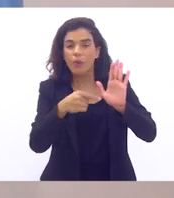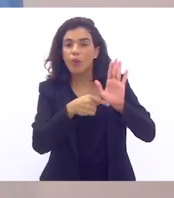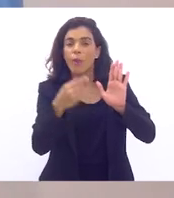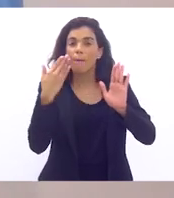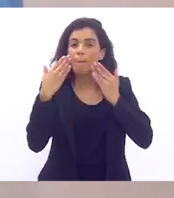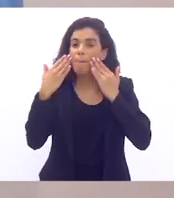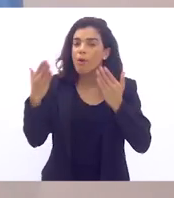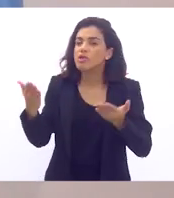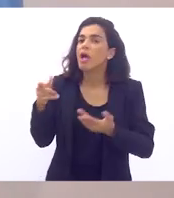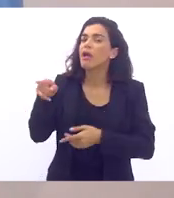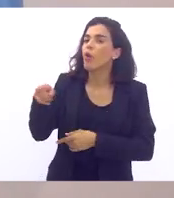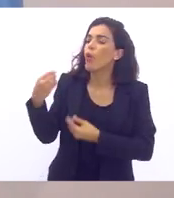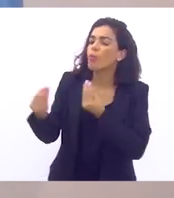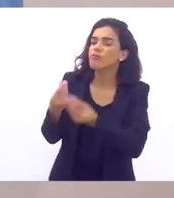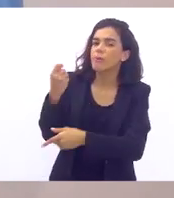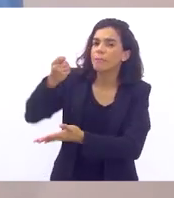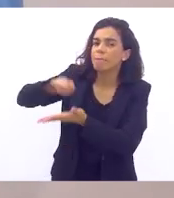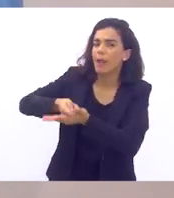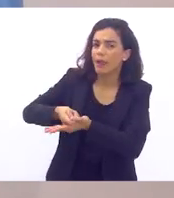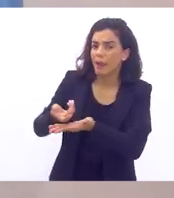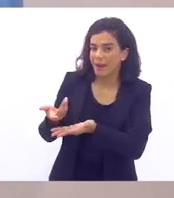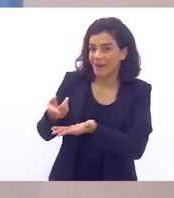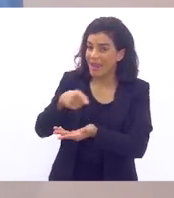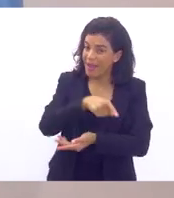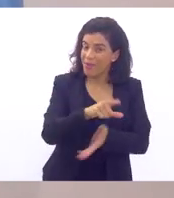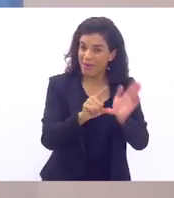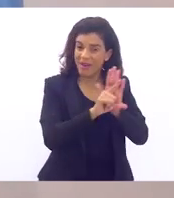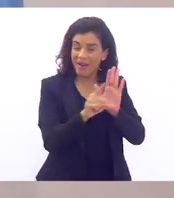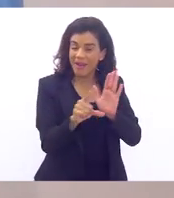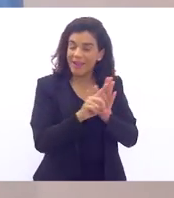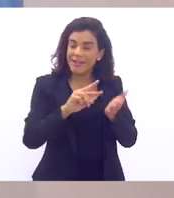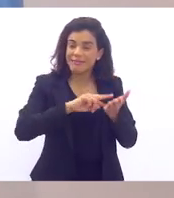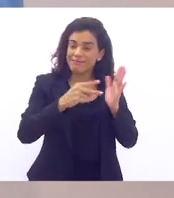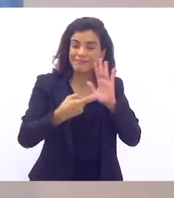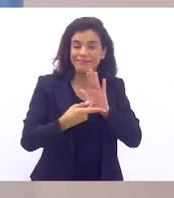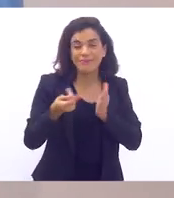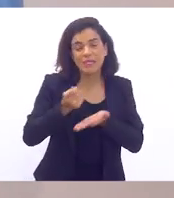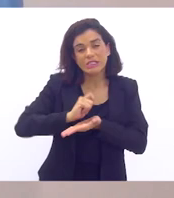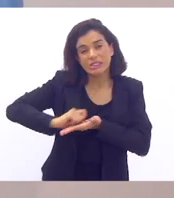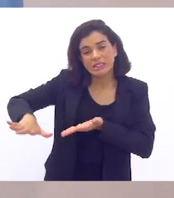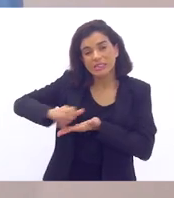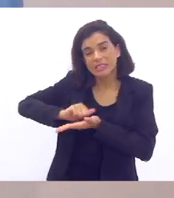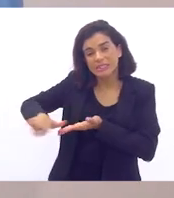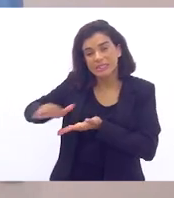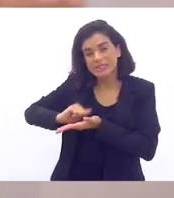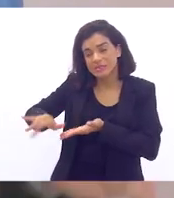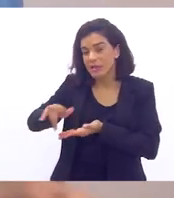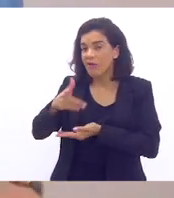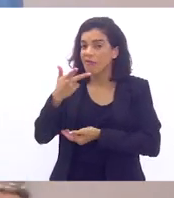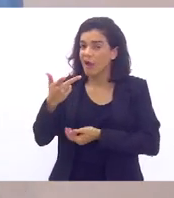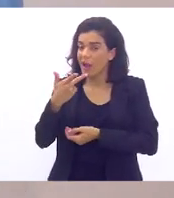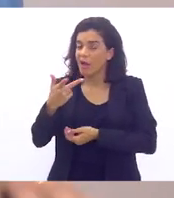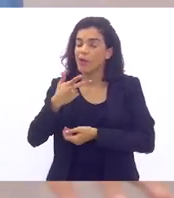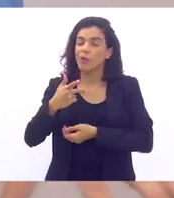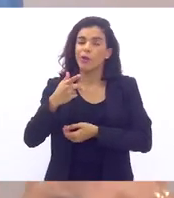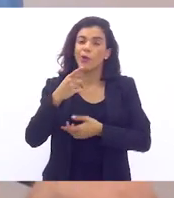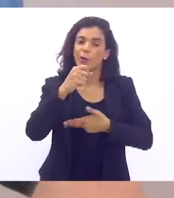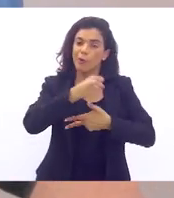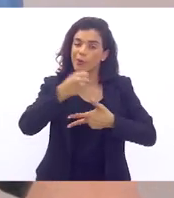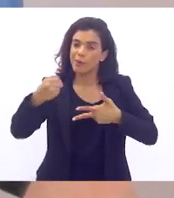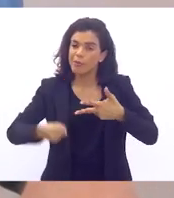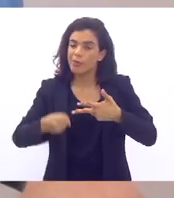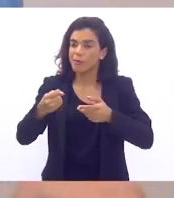fonte de custeio essa aqui é uma lei que gera despesa é uma lei que aponta que o poder público tem que instituir uma